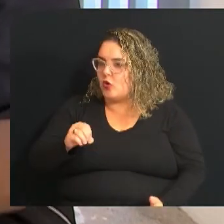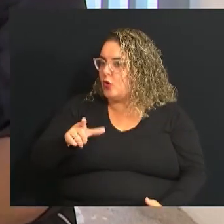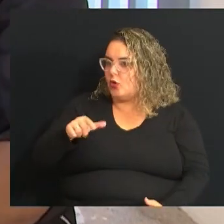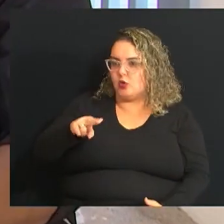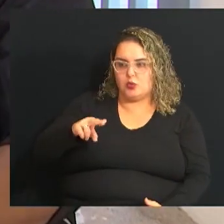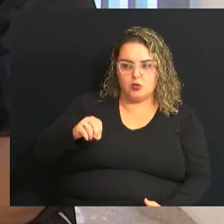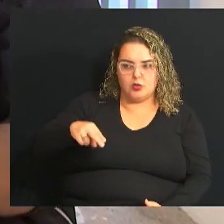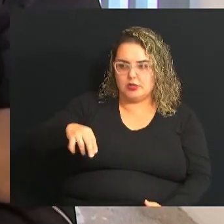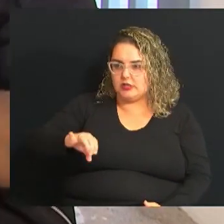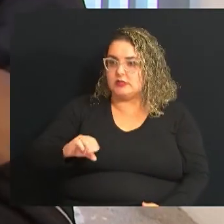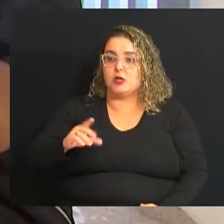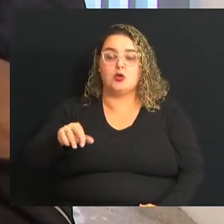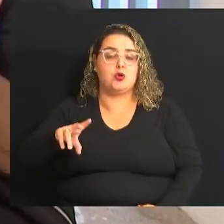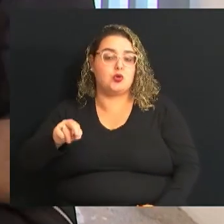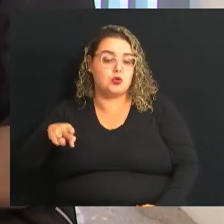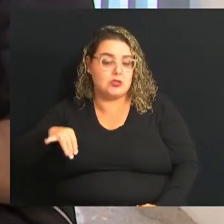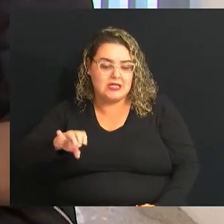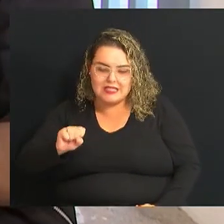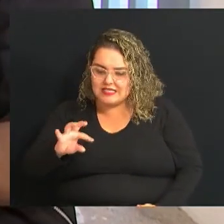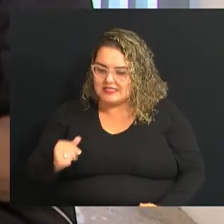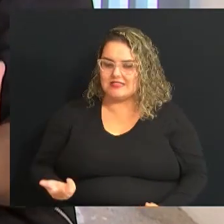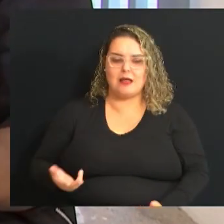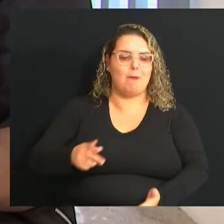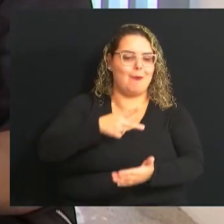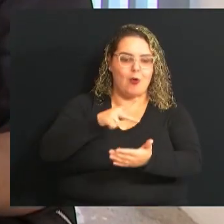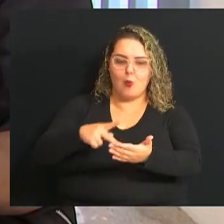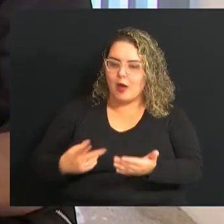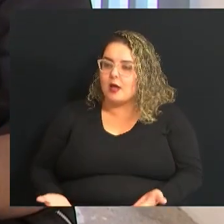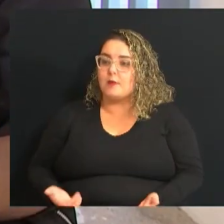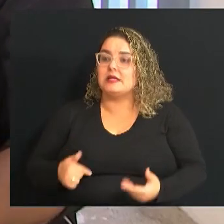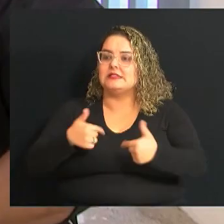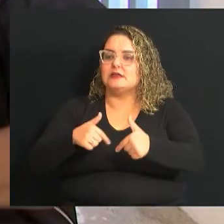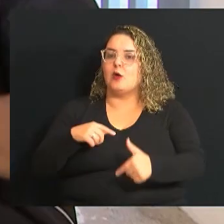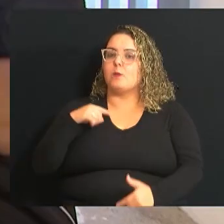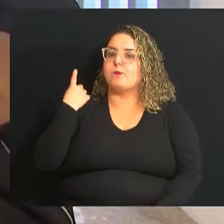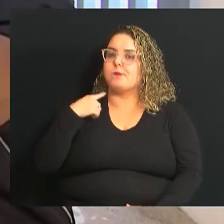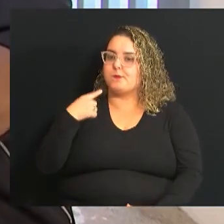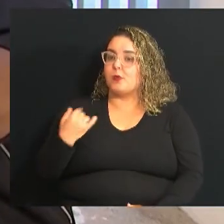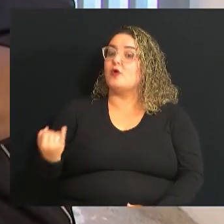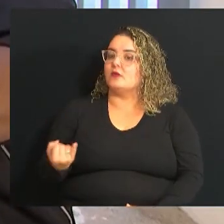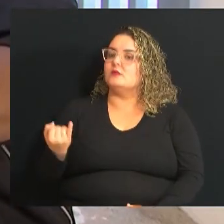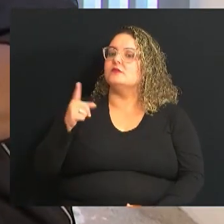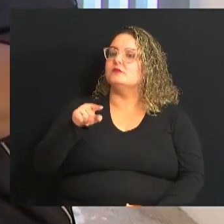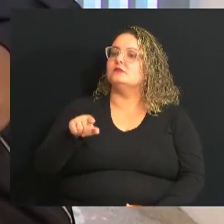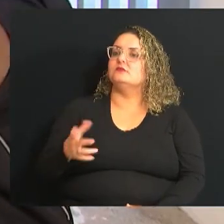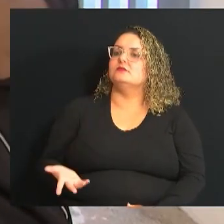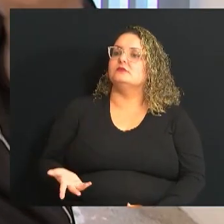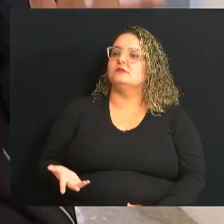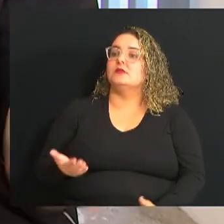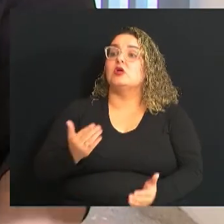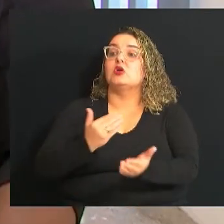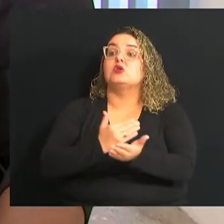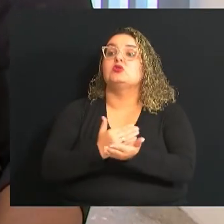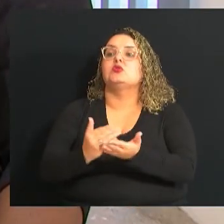defendeu inúmeros escravos que entraram no território nacional após a proibição do tráfico negreiro